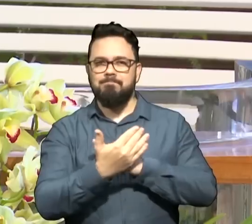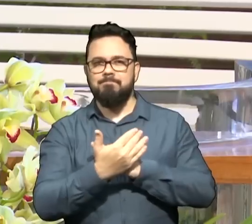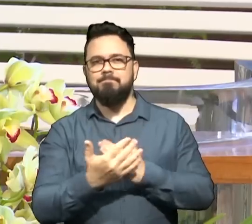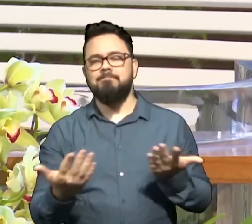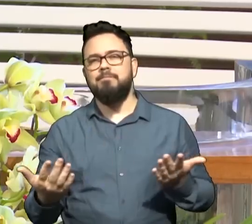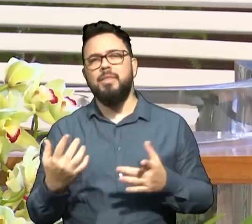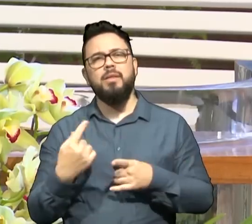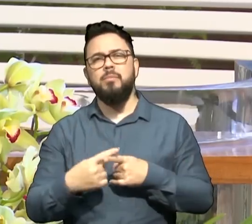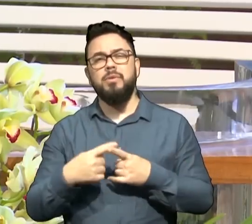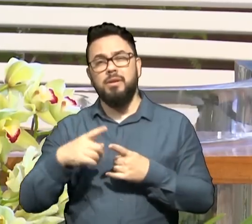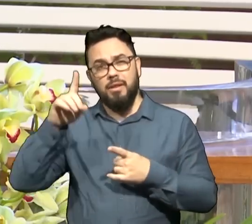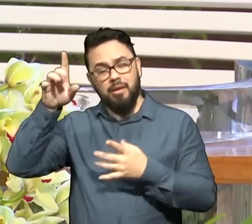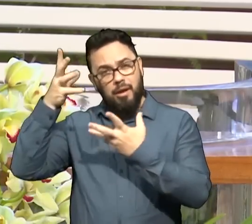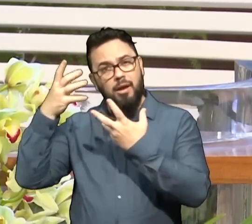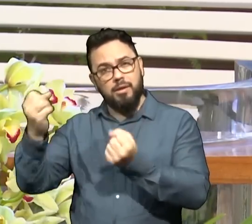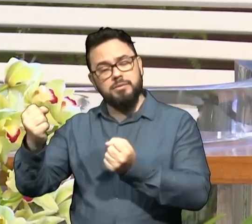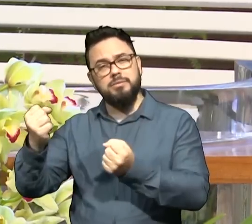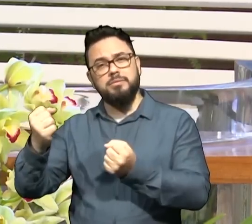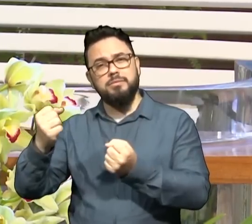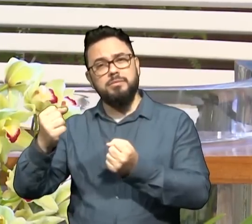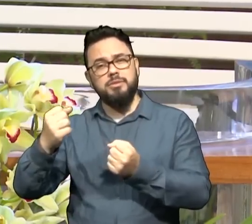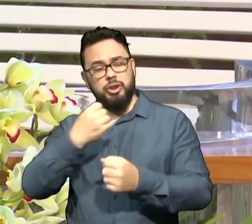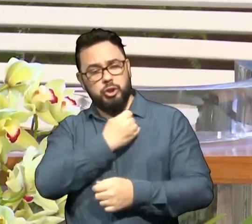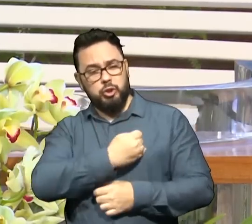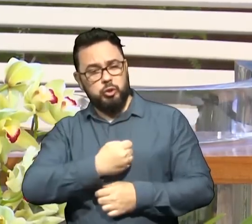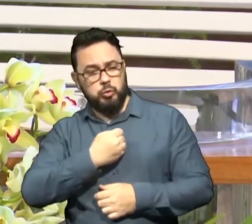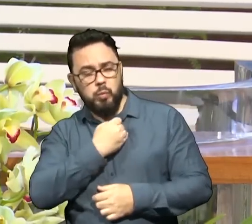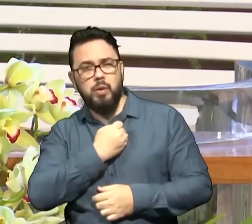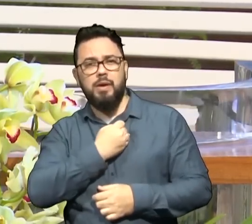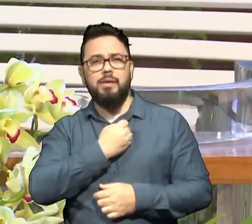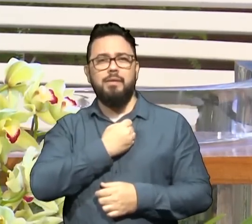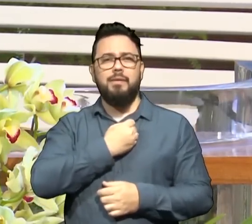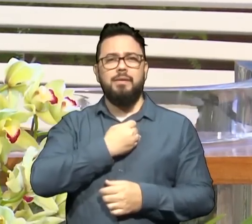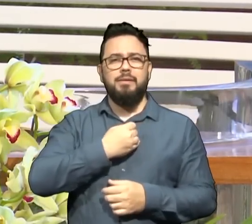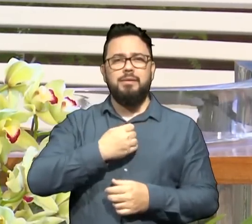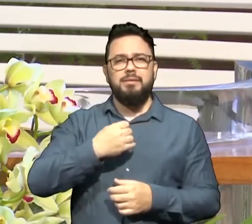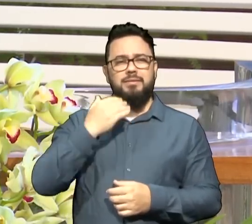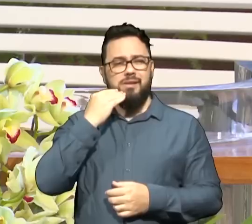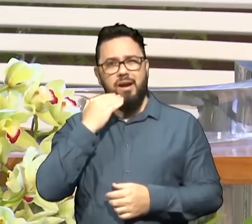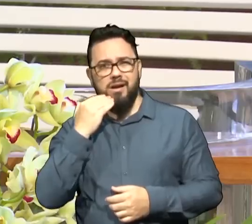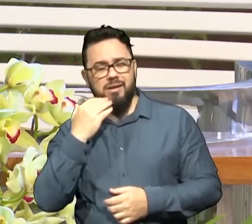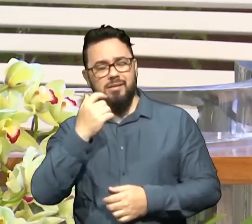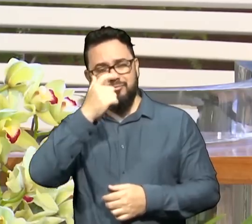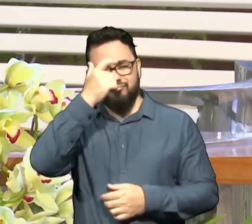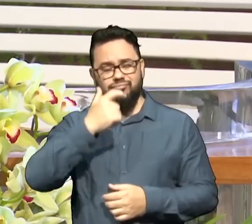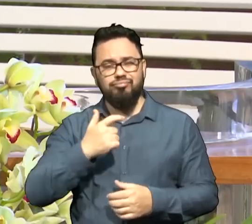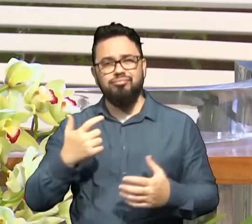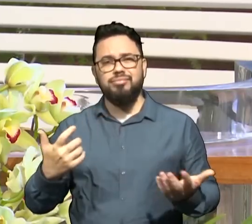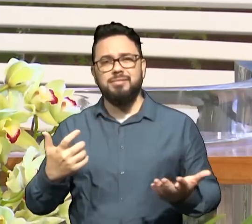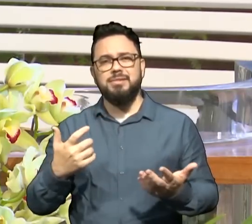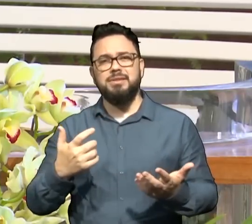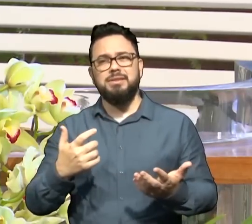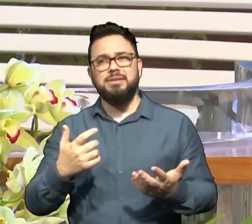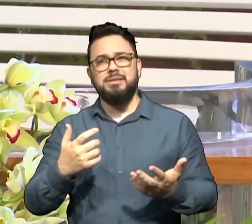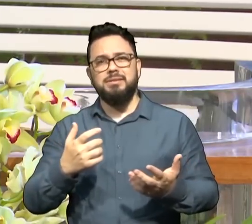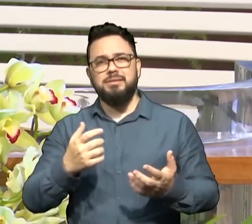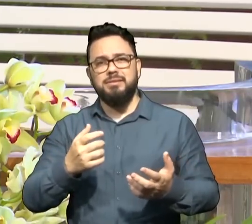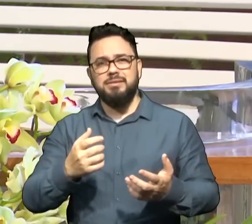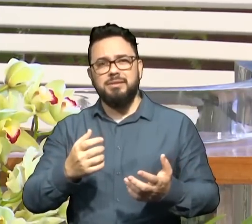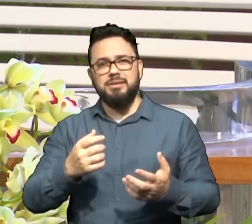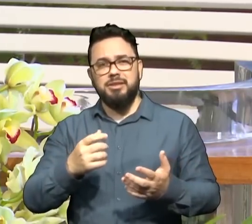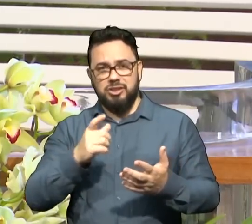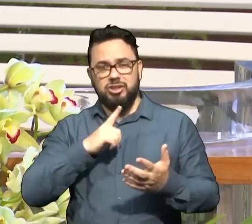por que que Deus deixou que os traumas os erros os defeitos dos seus servos e servas estivessem contidos